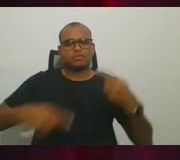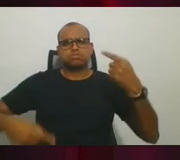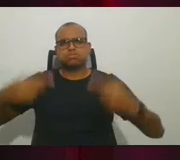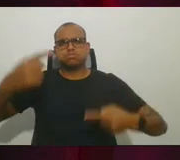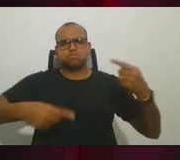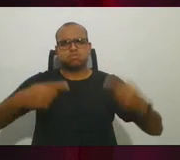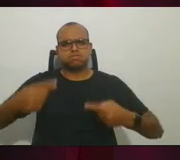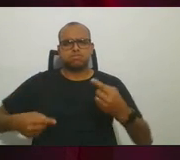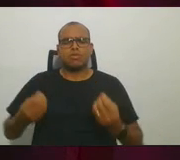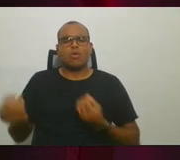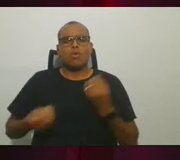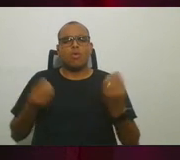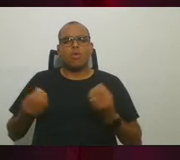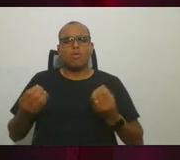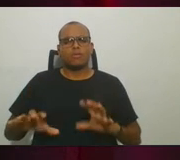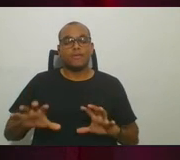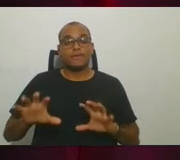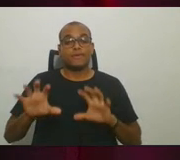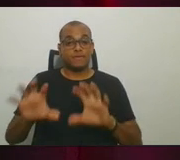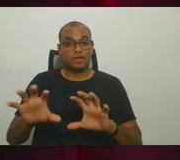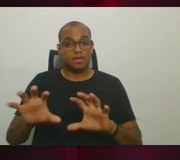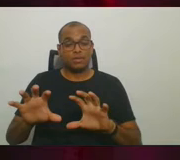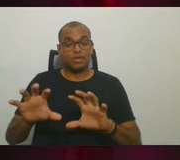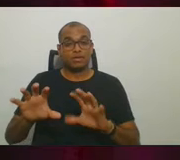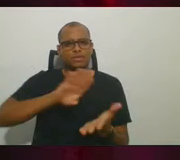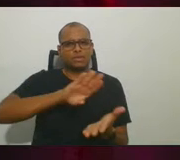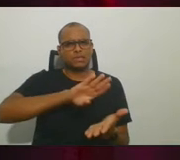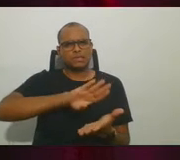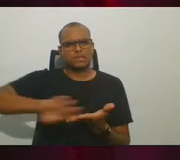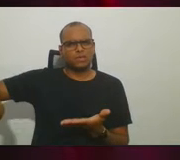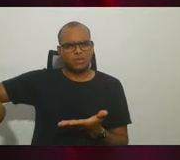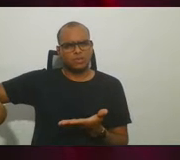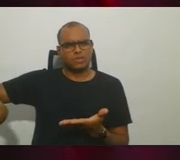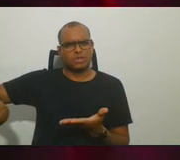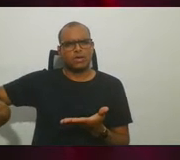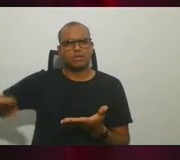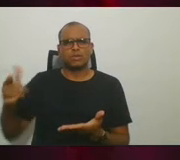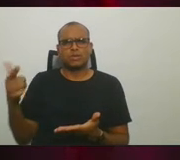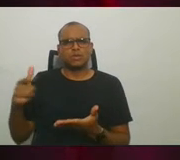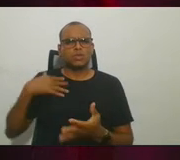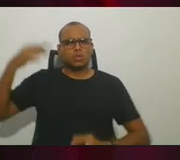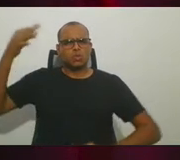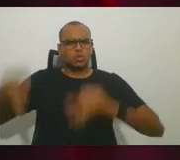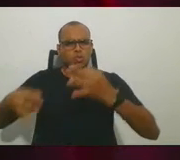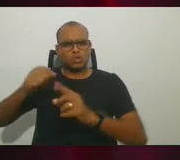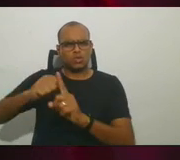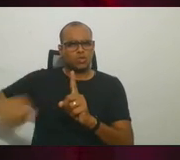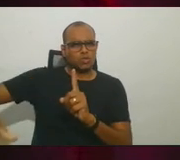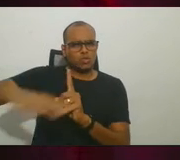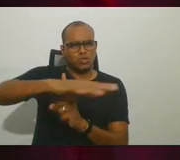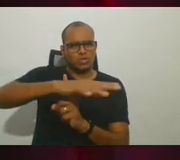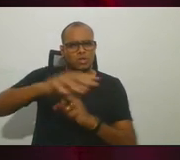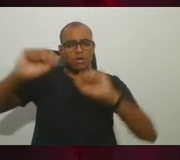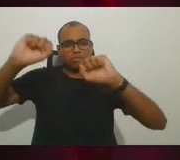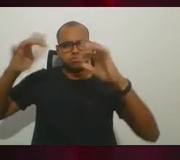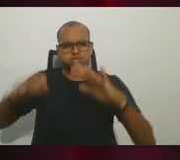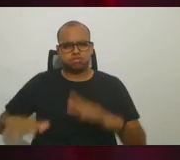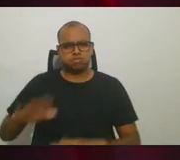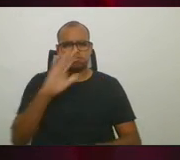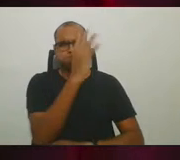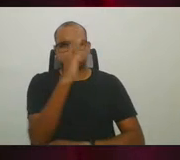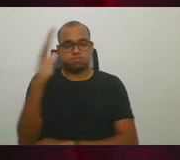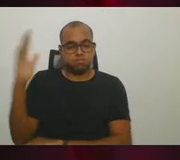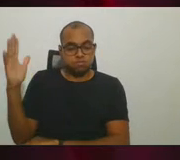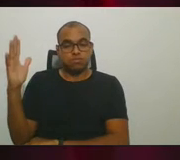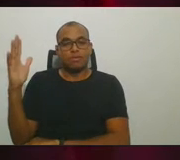formas de enfrentamento à exclusão e injustiça social, degradação ambiental,